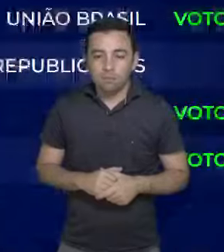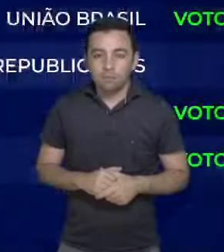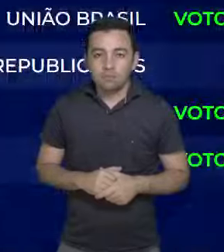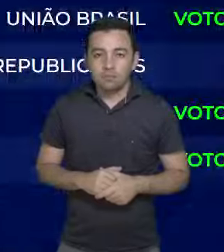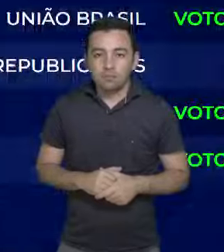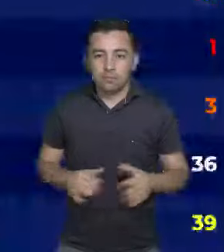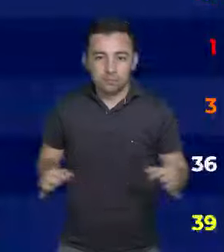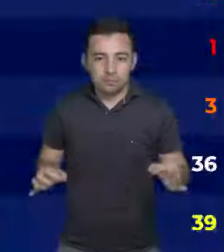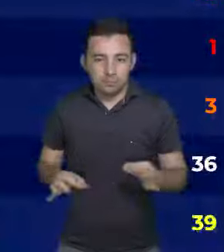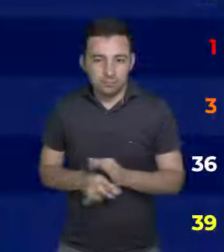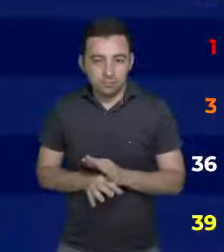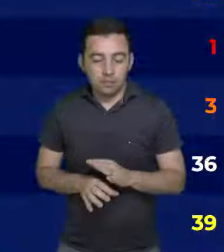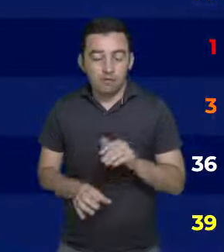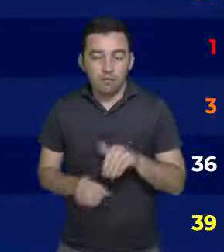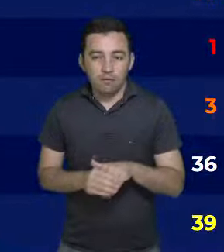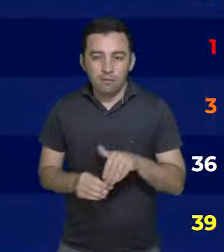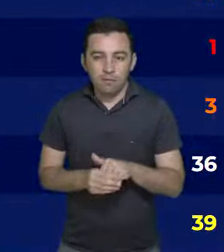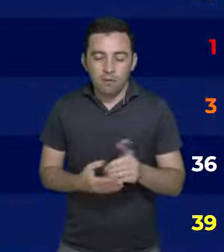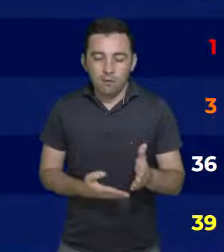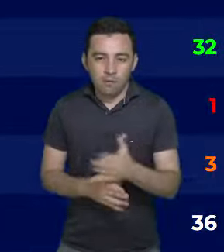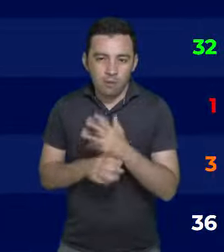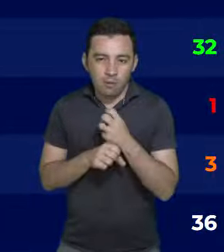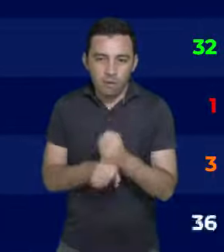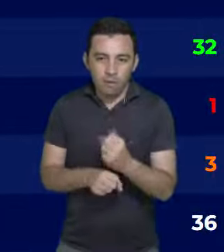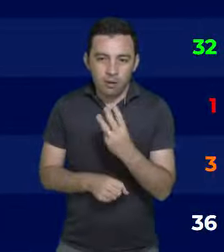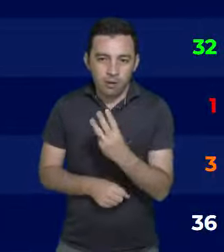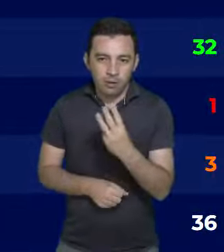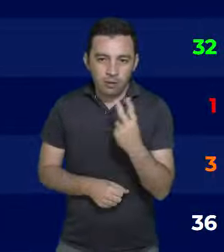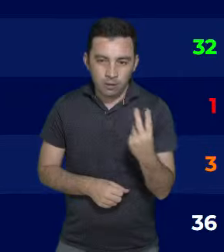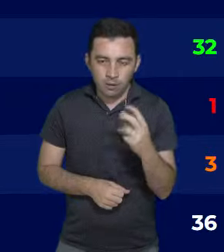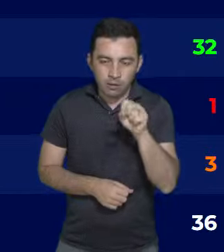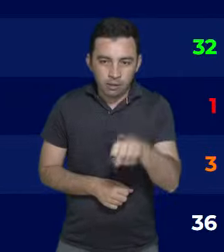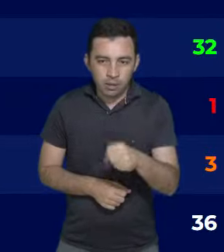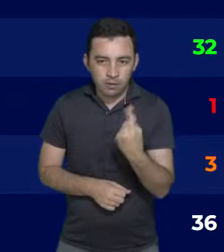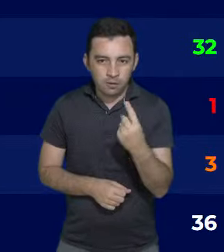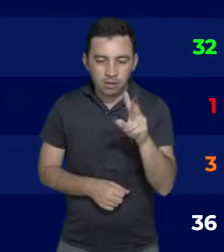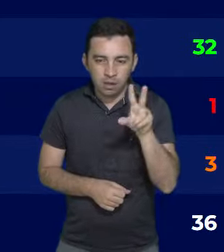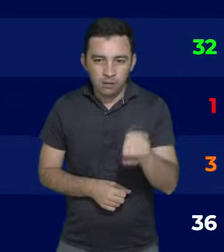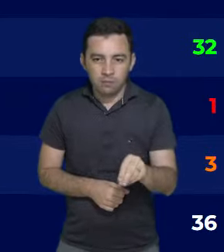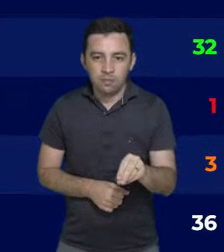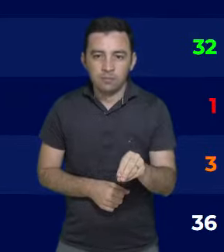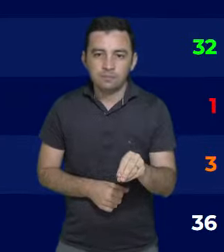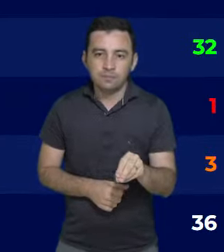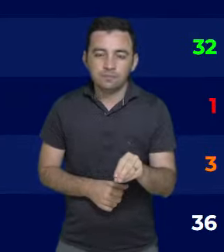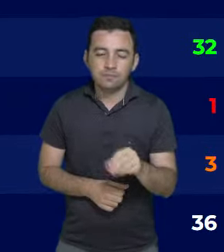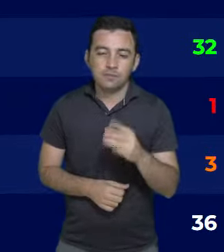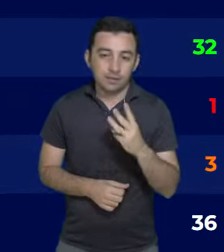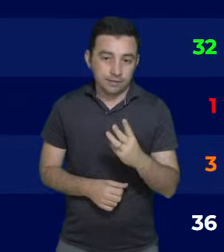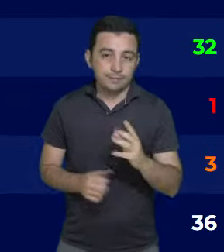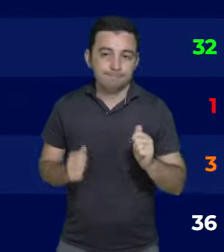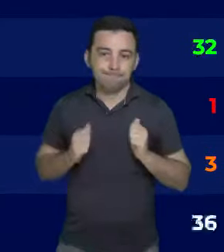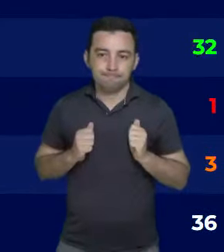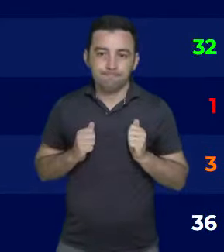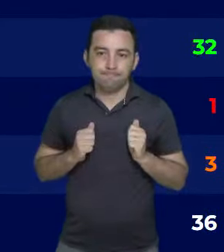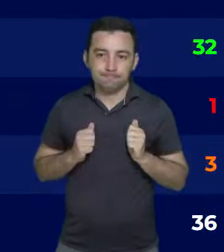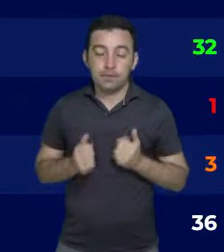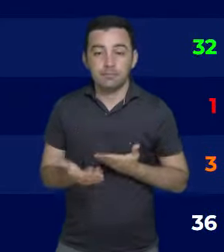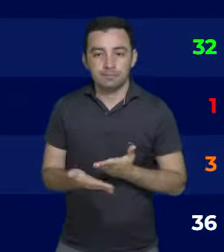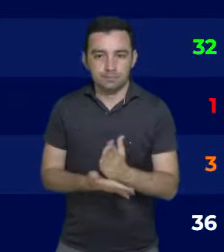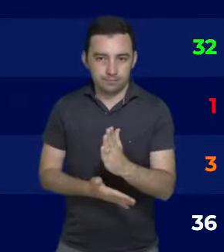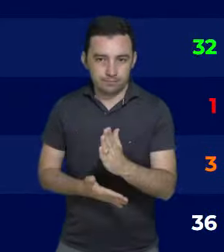Cerrada a votação, colho o resultado. 32 votos sim, 1 voto não, 3 abstenções. Está aprovado